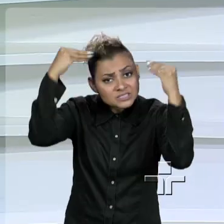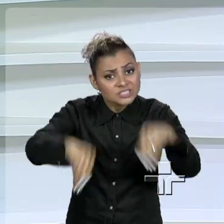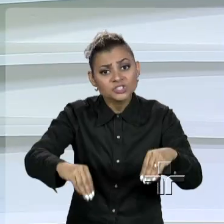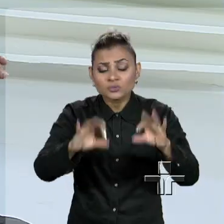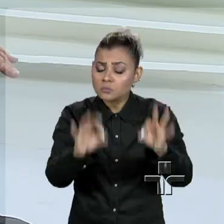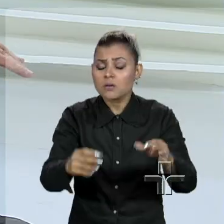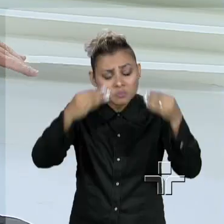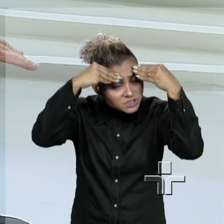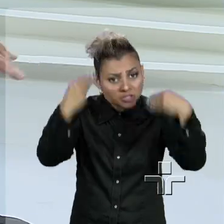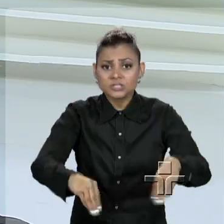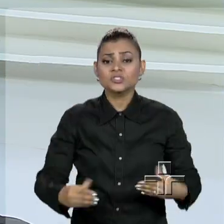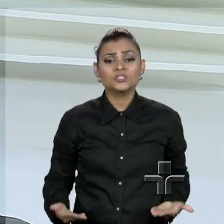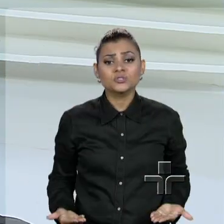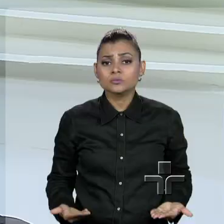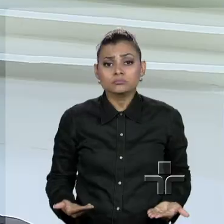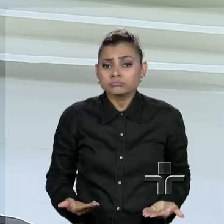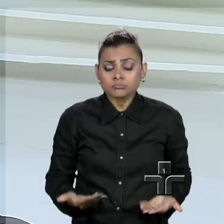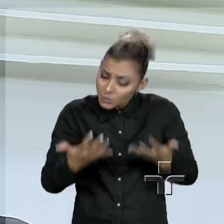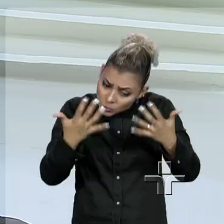os desacursoados.